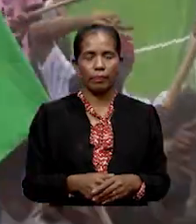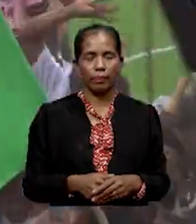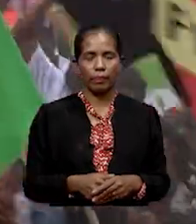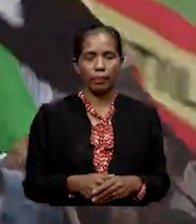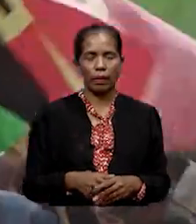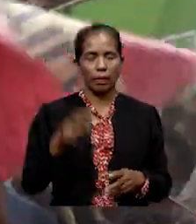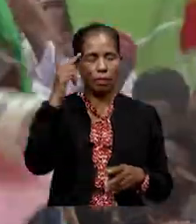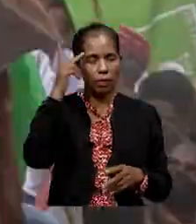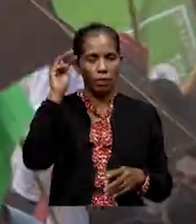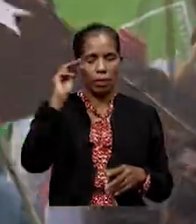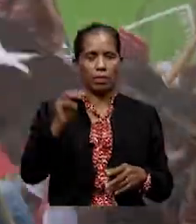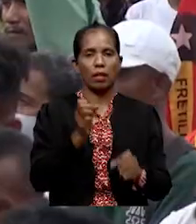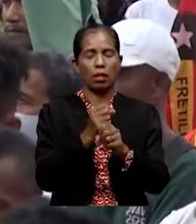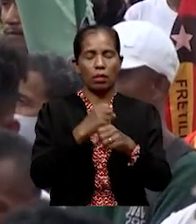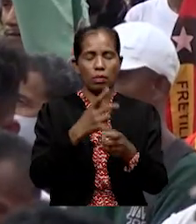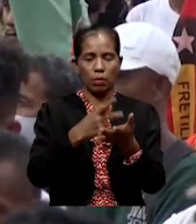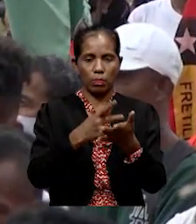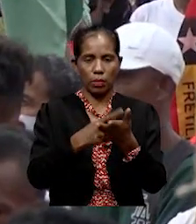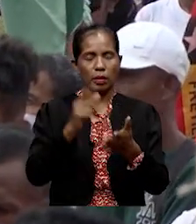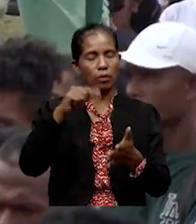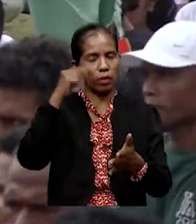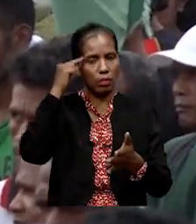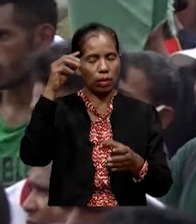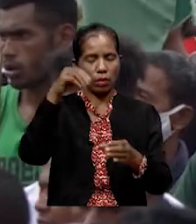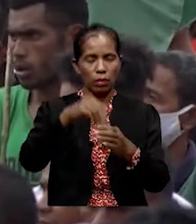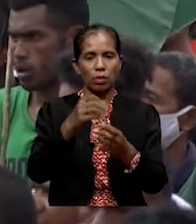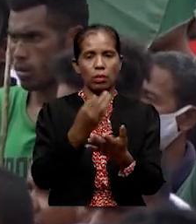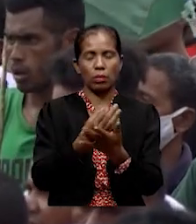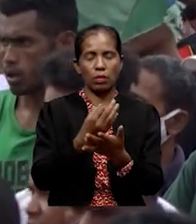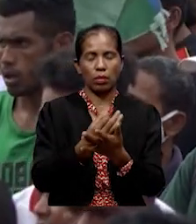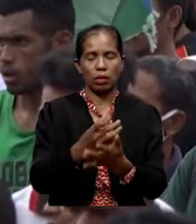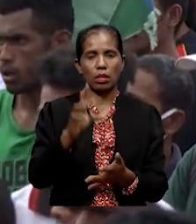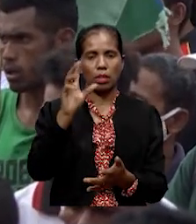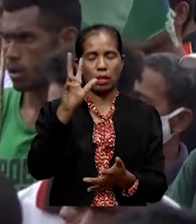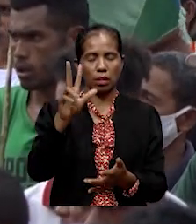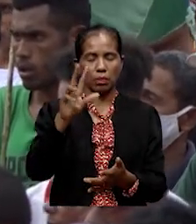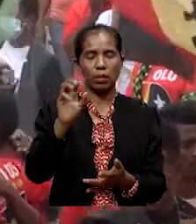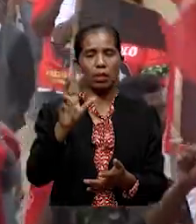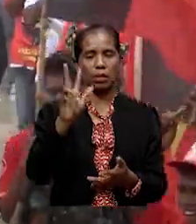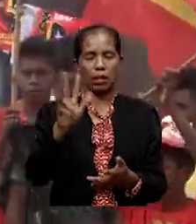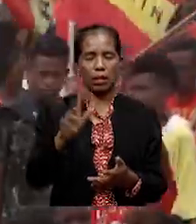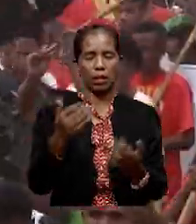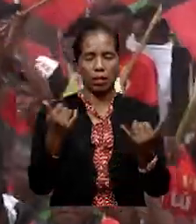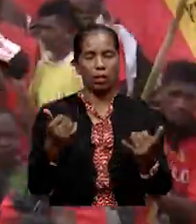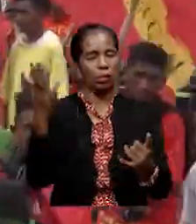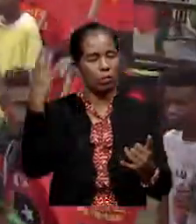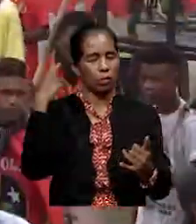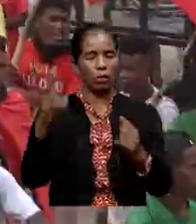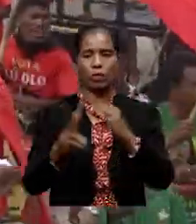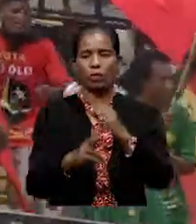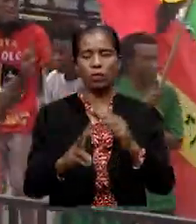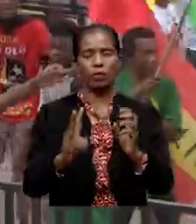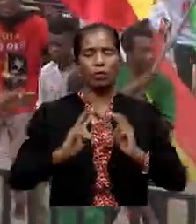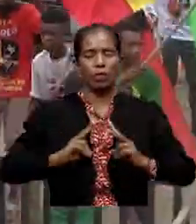Ex-Primeiro-Ministro Nemos halou na proposta para o governo atu inclui orçamento 13º para veterano sira, tamba antes ne veterano sira lahetan